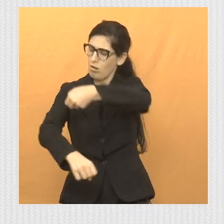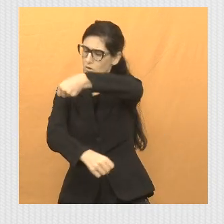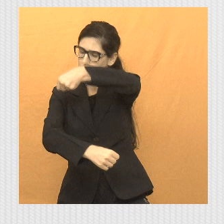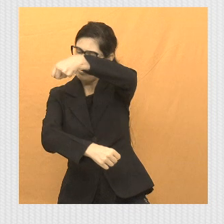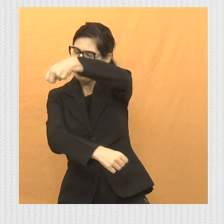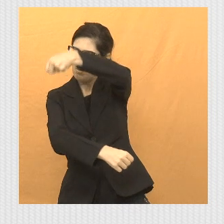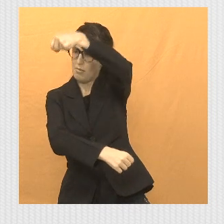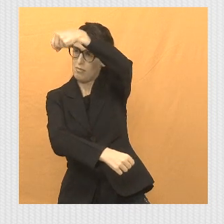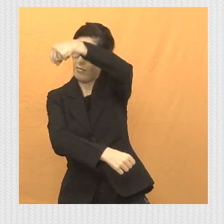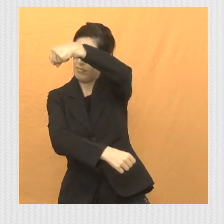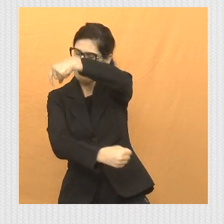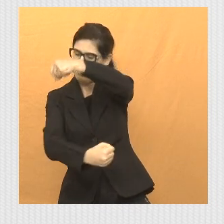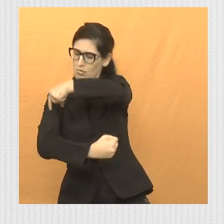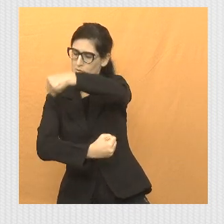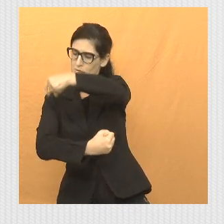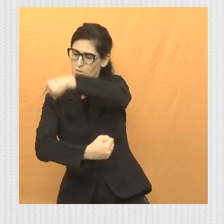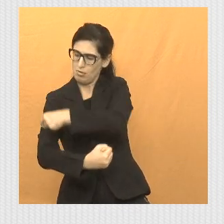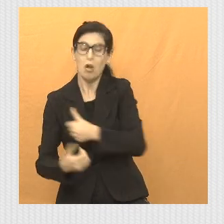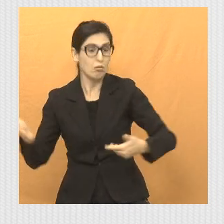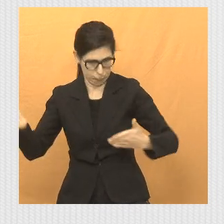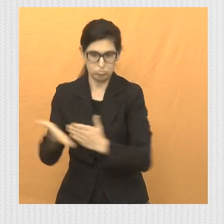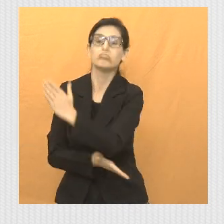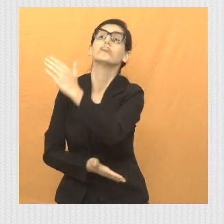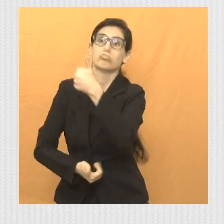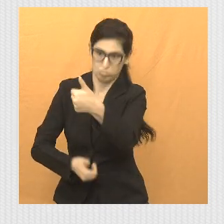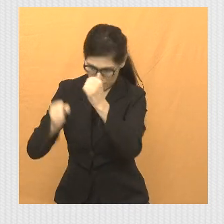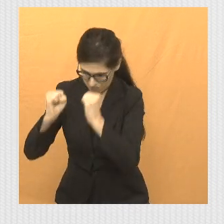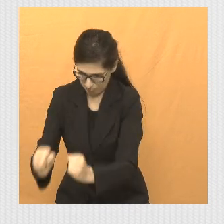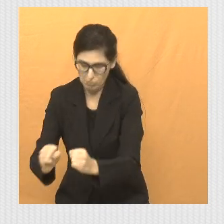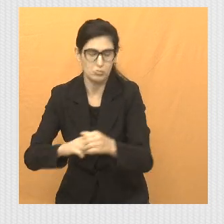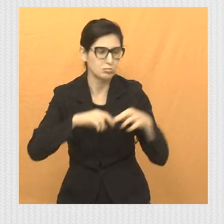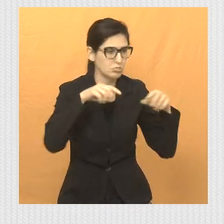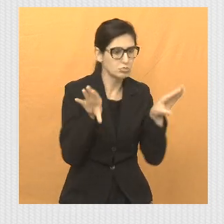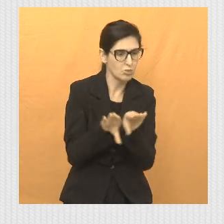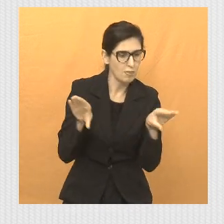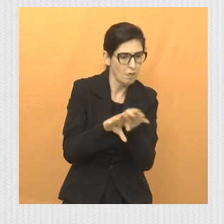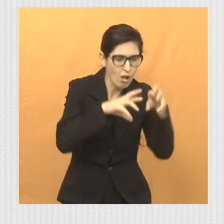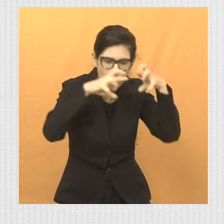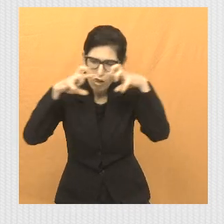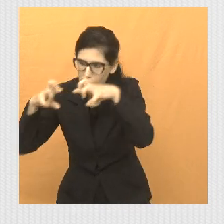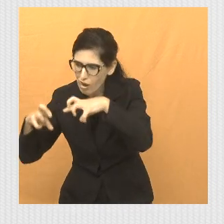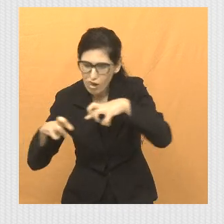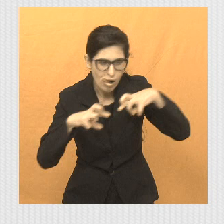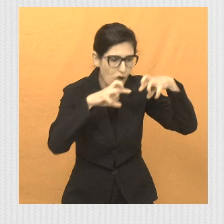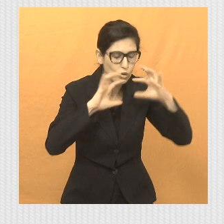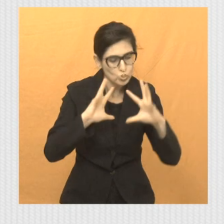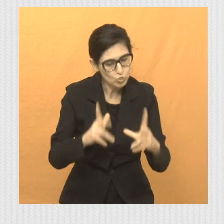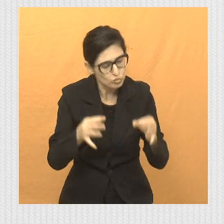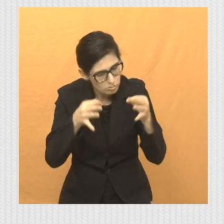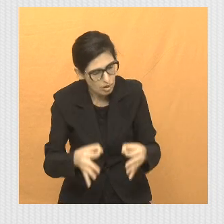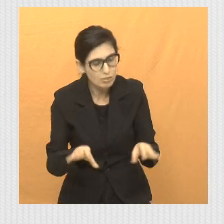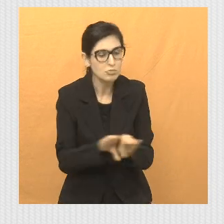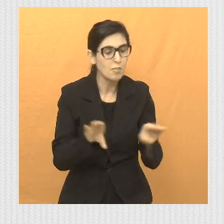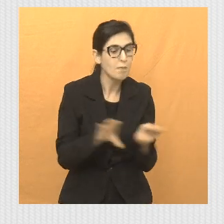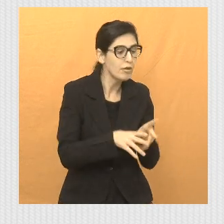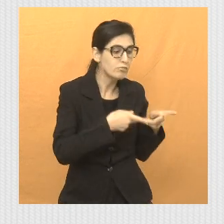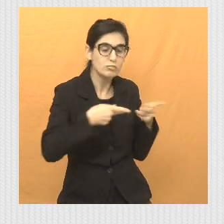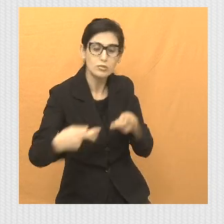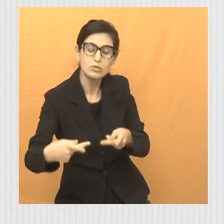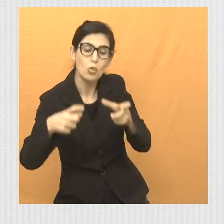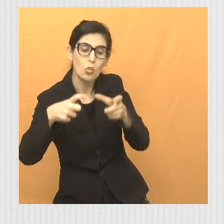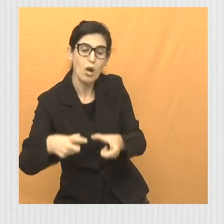de procedimento ambulatorial, auditorias, monitoramentos e vistorias e visita nos